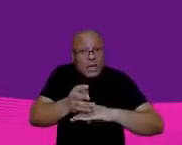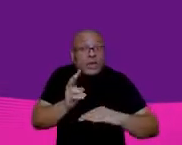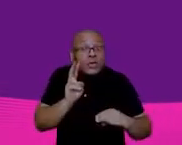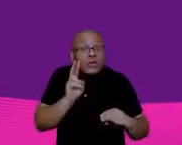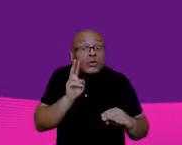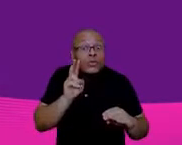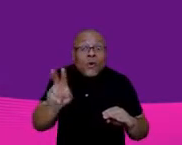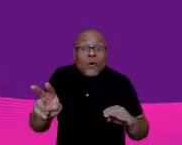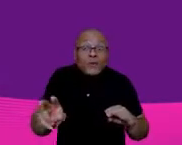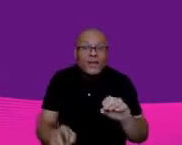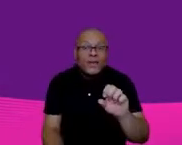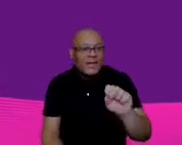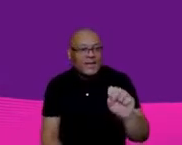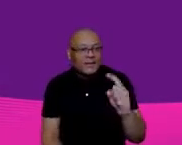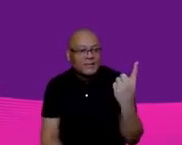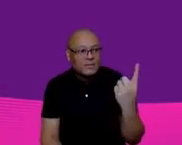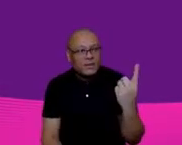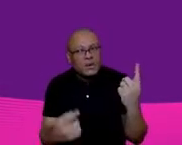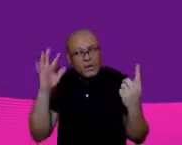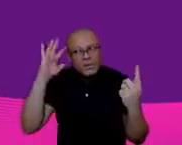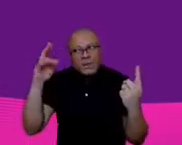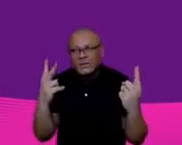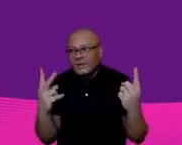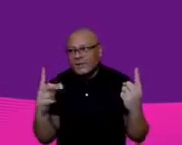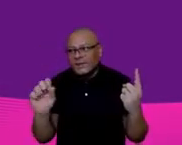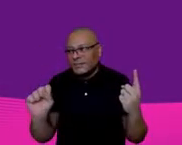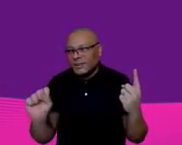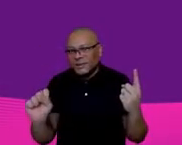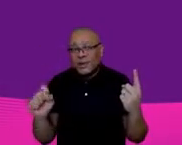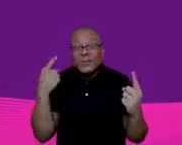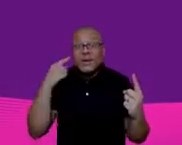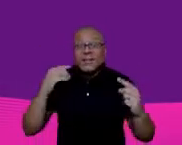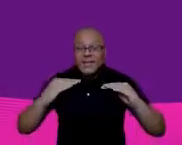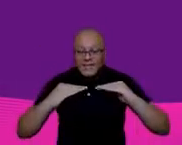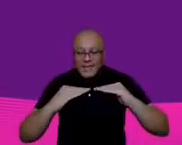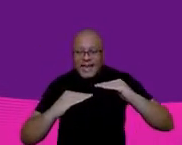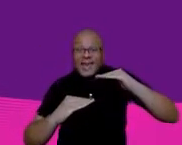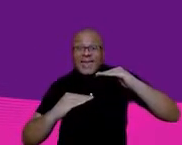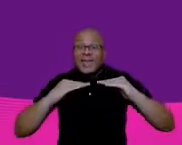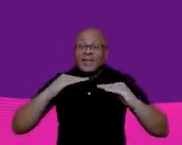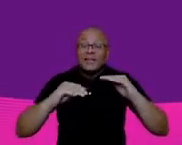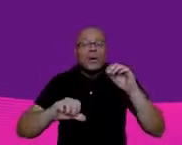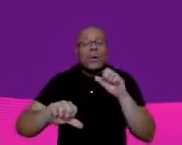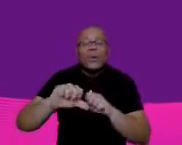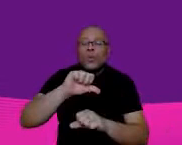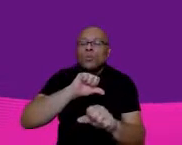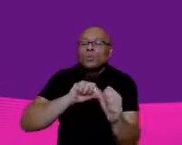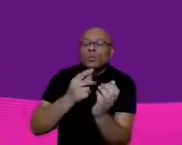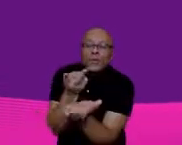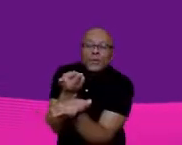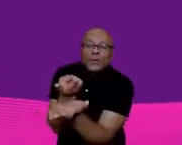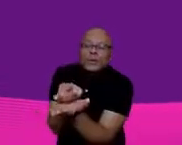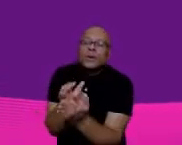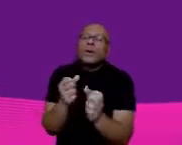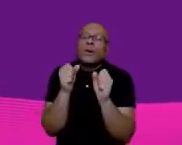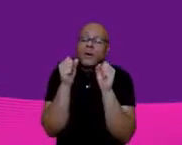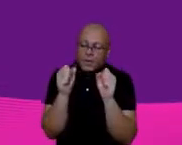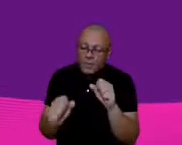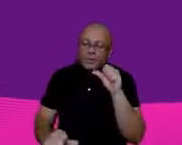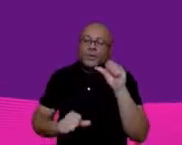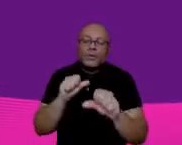achando que eu estou em S2. Por quê? Porque a gente tem uma inclinação que, inclusive, varia conforme o paciente e pode variar conforme o